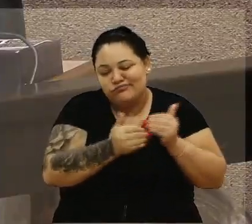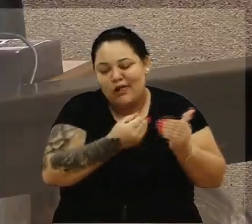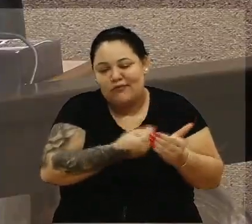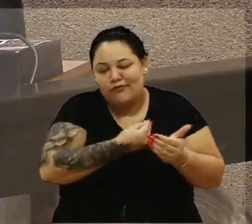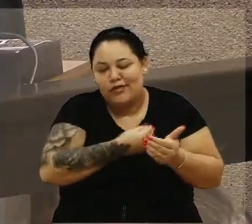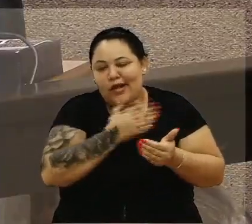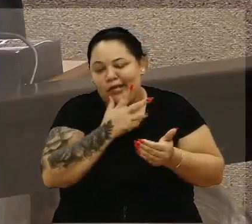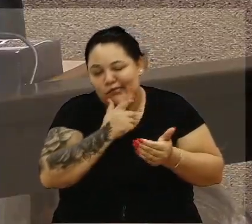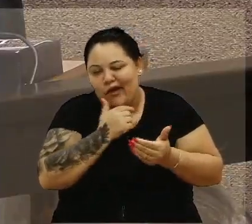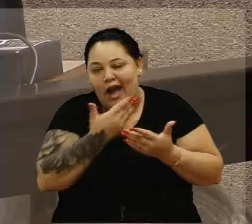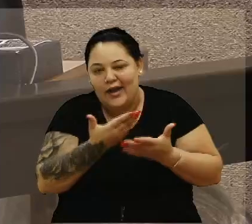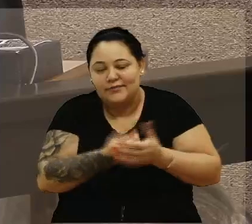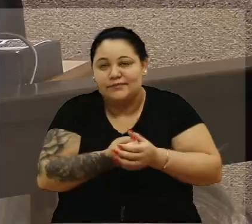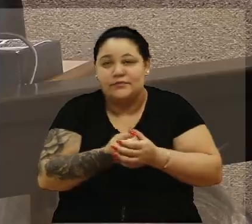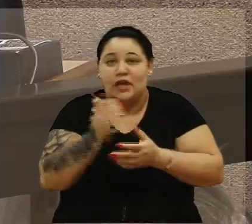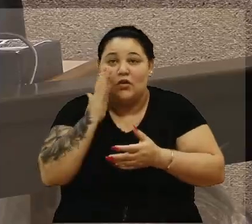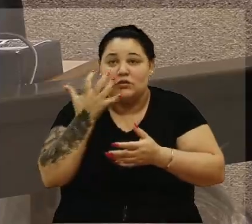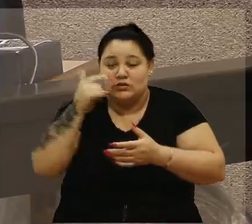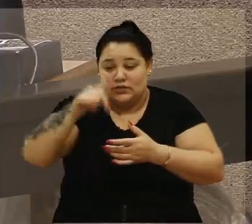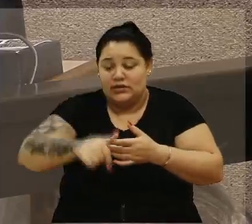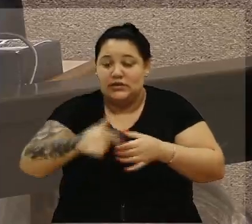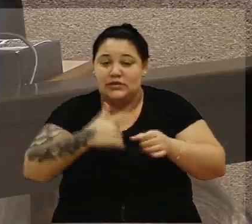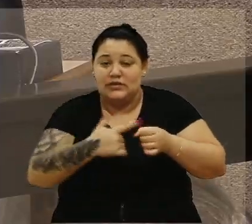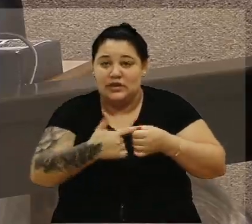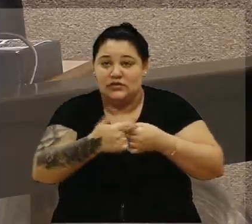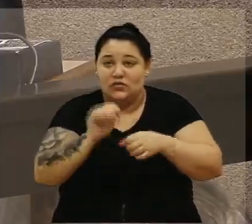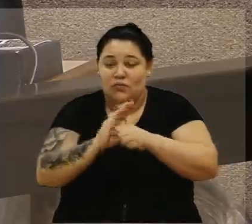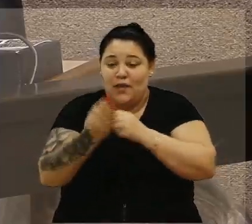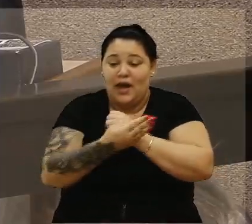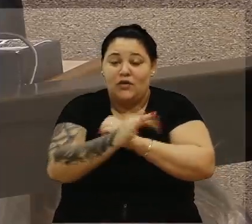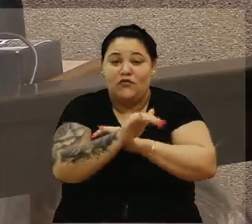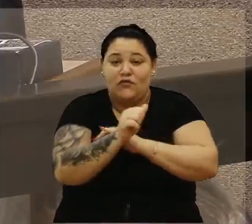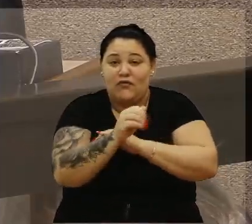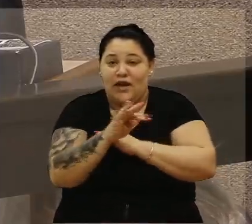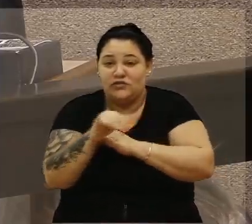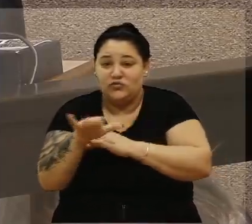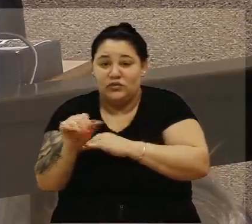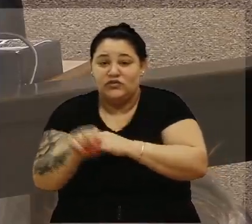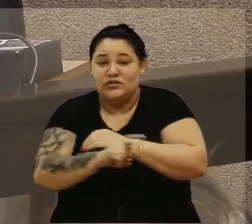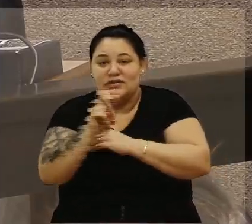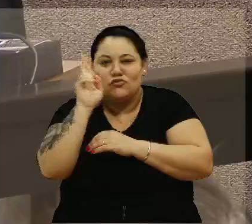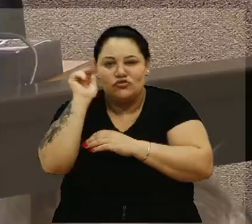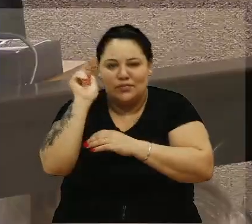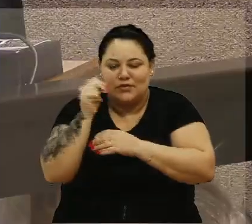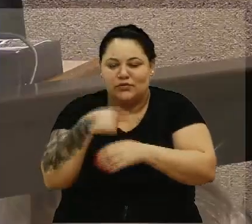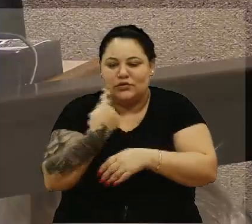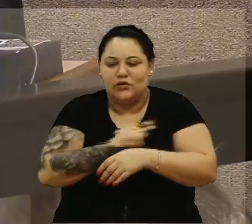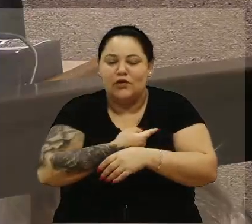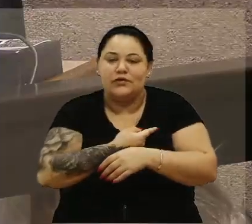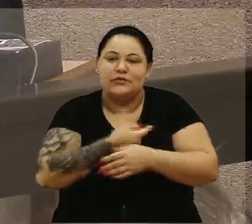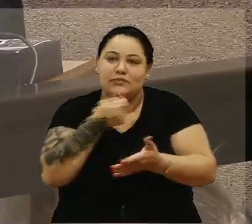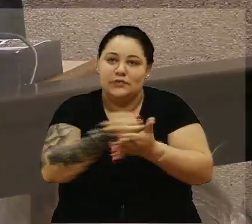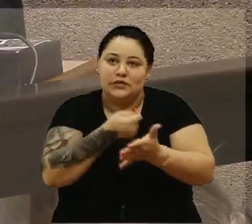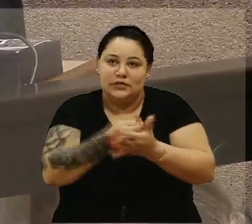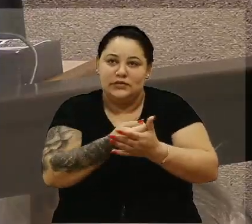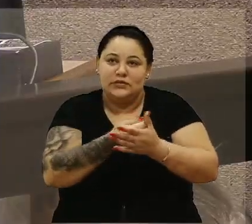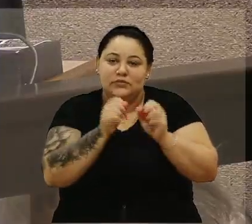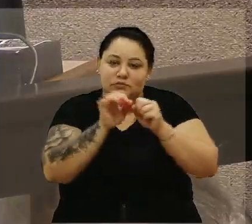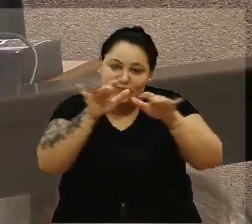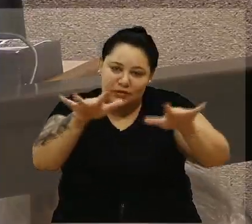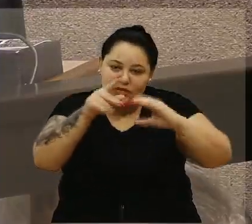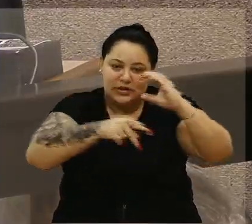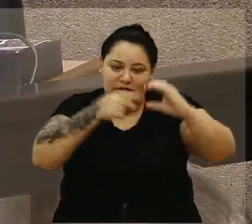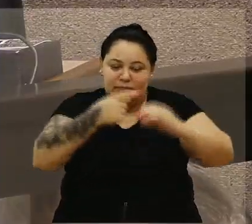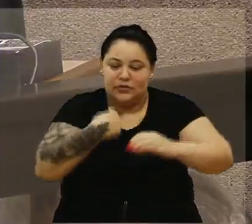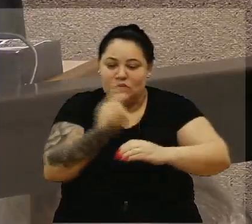caso que aconteceu aqui na nossa cidade, lá no bairro Fátima, no dia 5 de abril, e que a gente vem reverberar na Câmara também o nosso trabalho